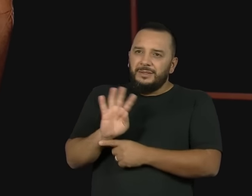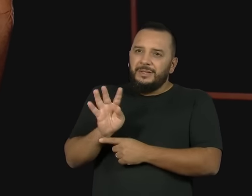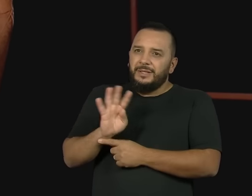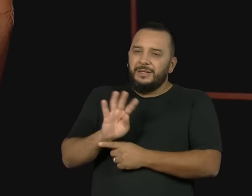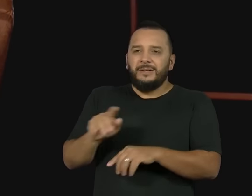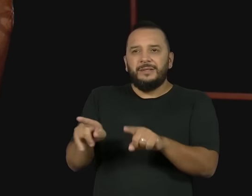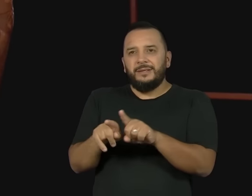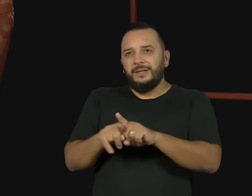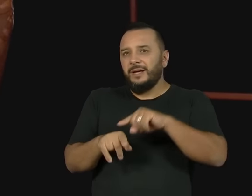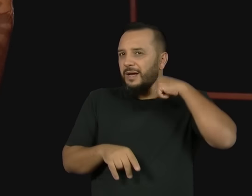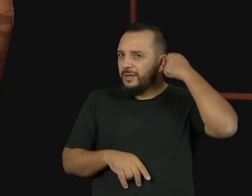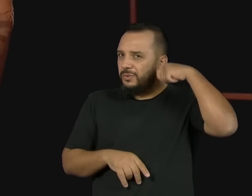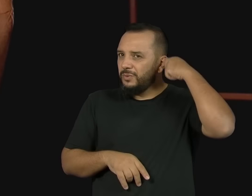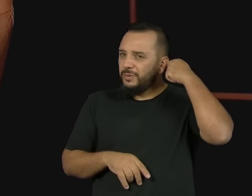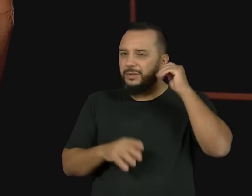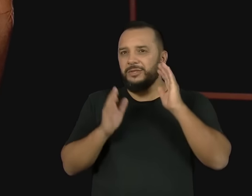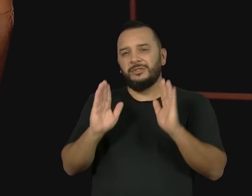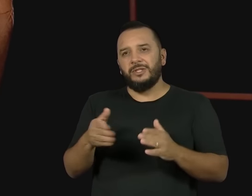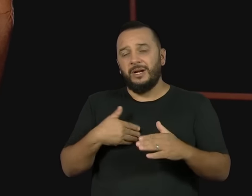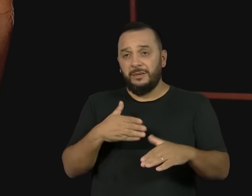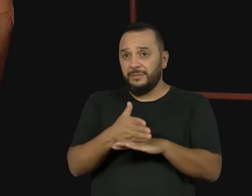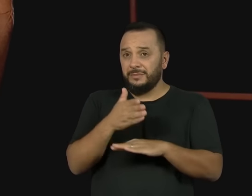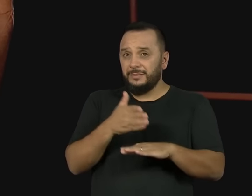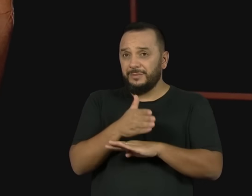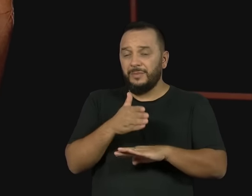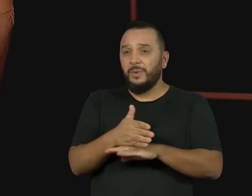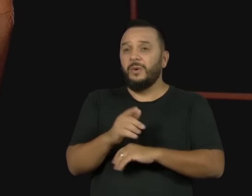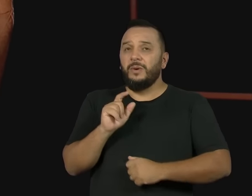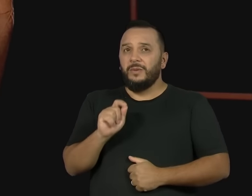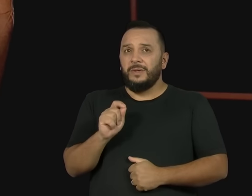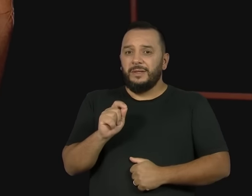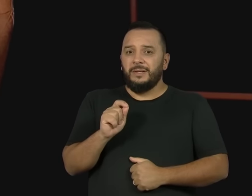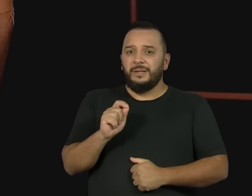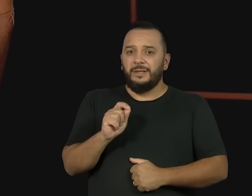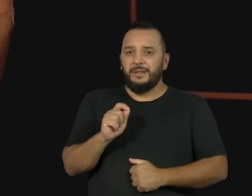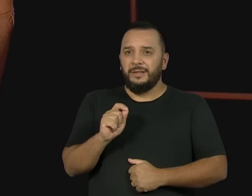tinham participado muito da